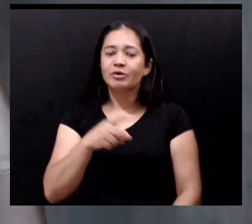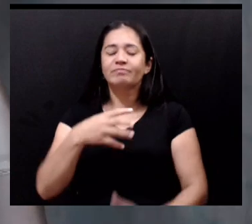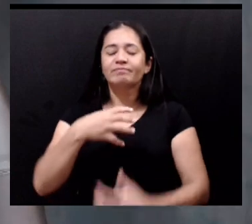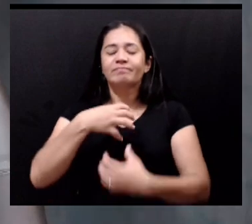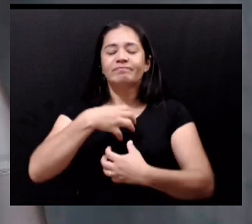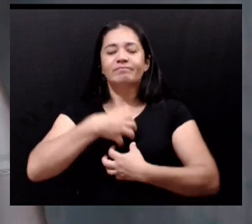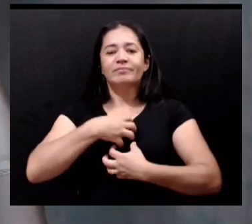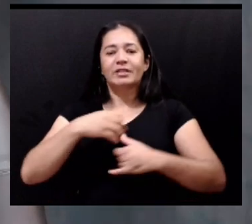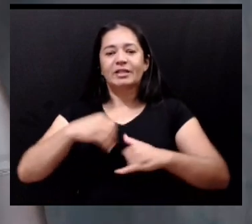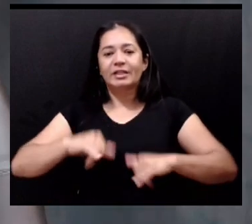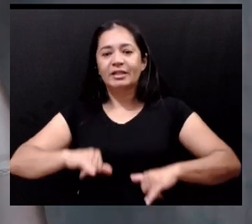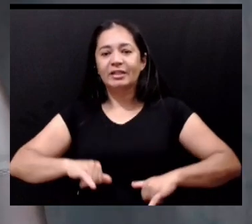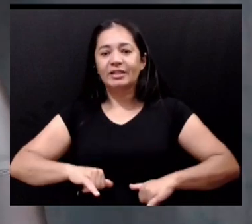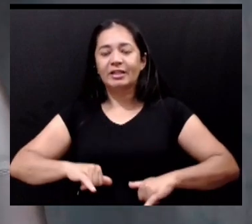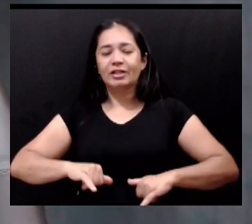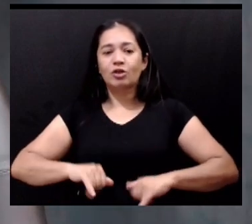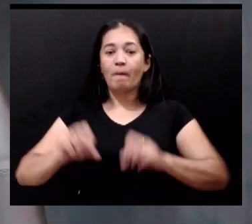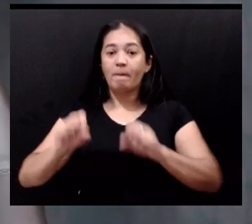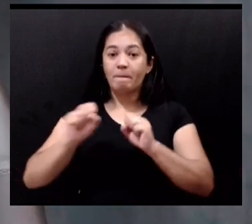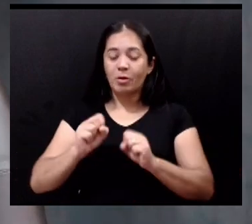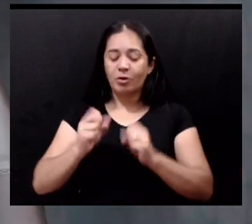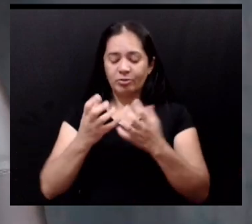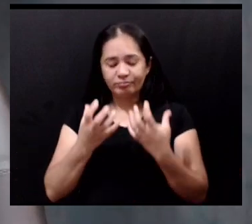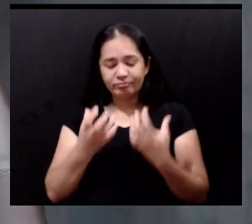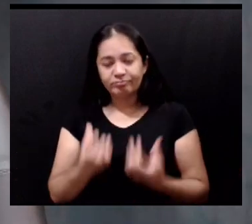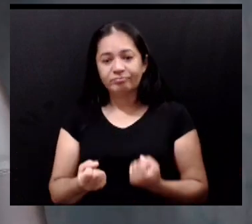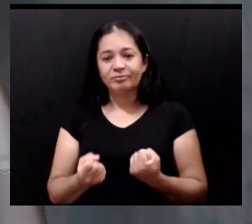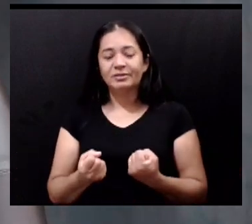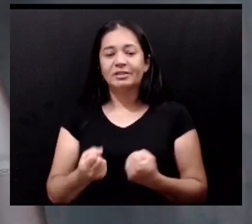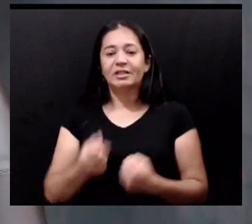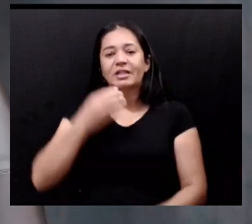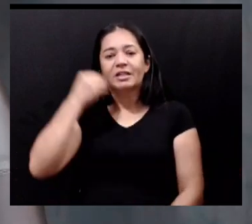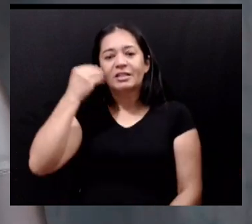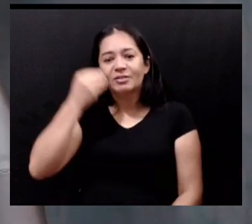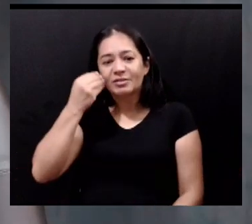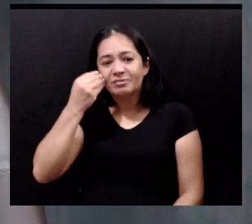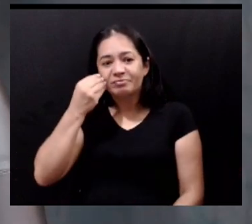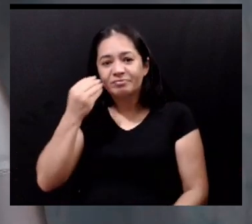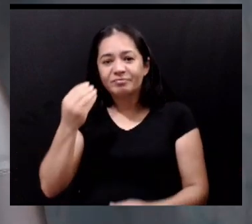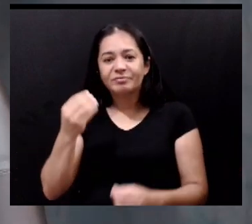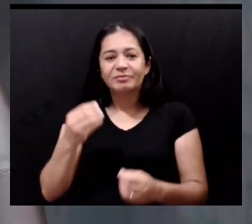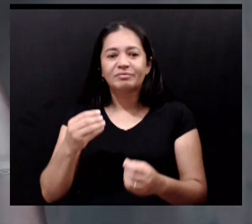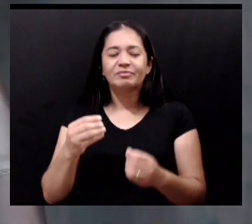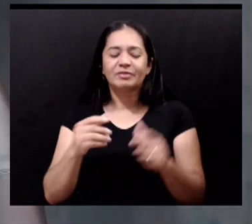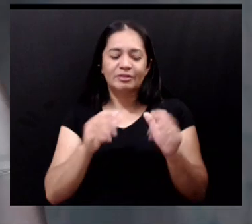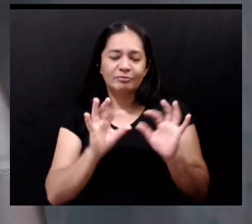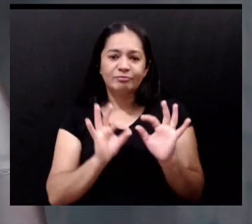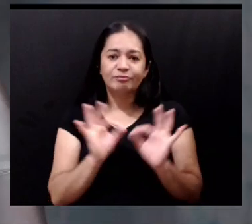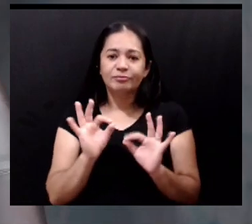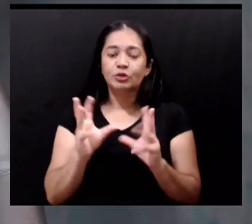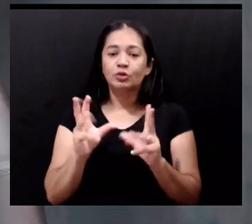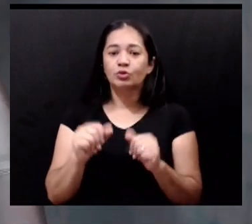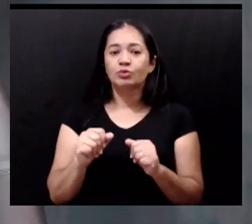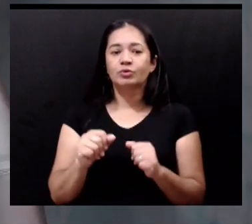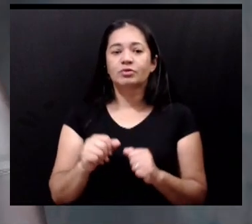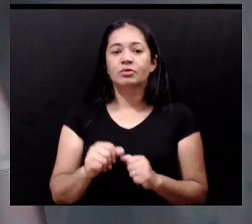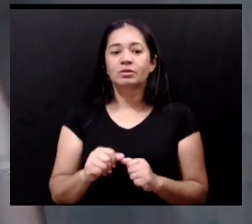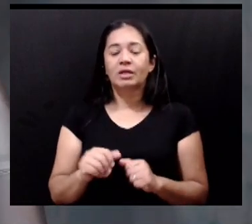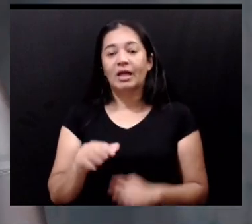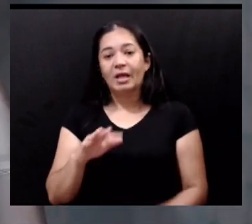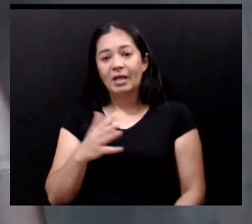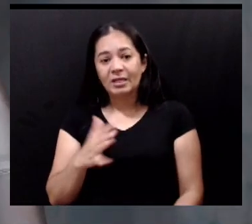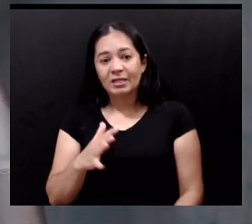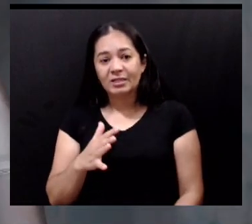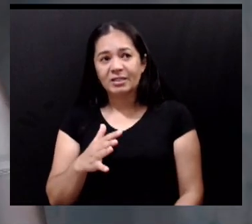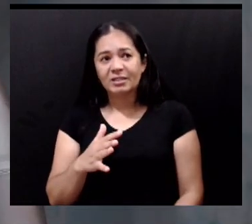acolhida, que você possa dar lugar para essa experiência, para poder acomodar, né, tudo isso que está vindo. Às vezes, nesse imediato, a gente às